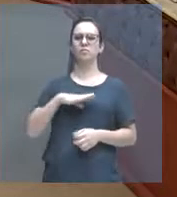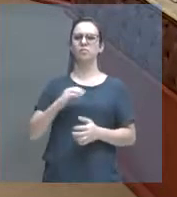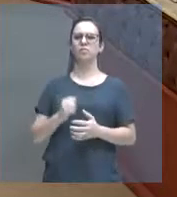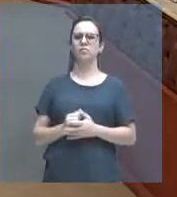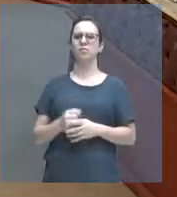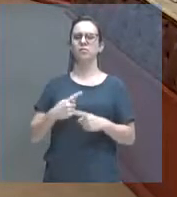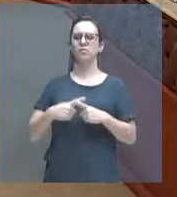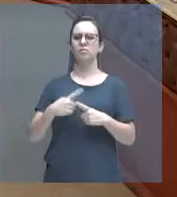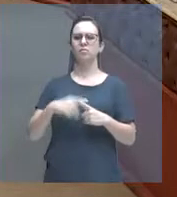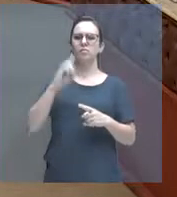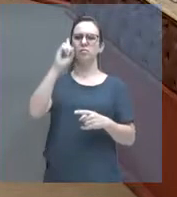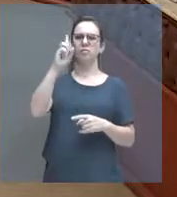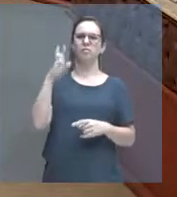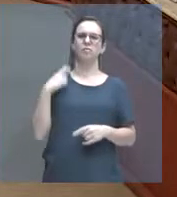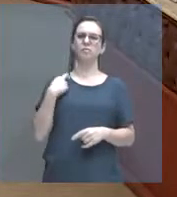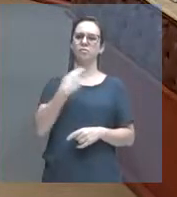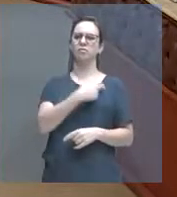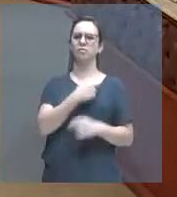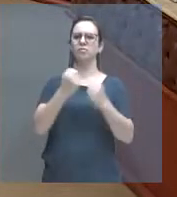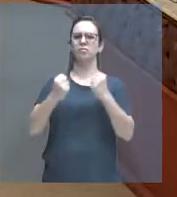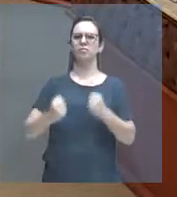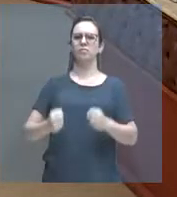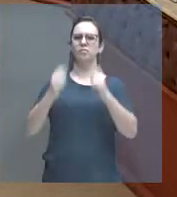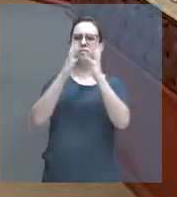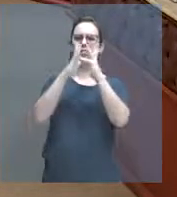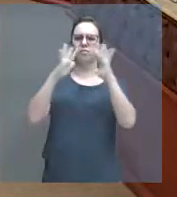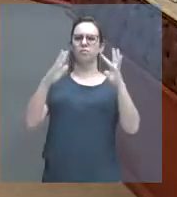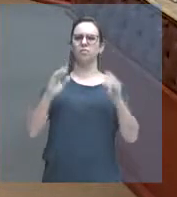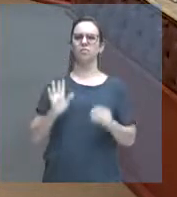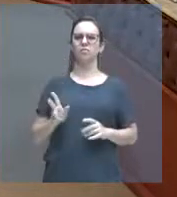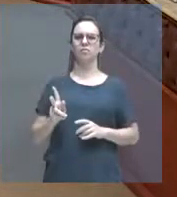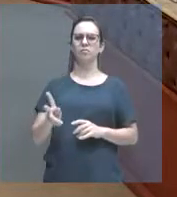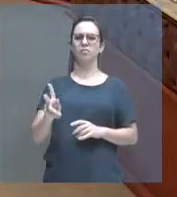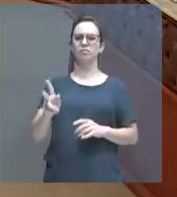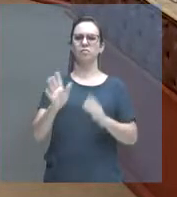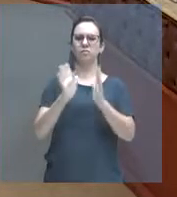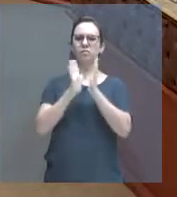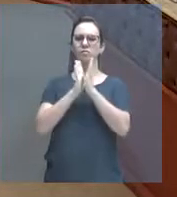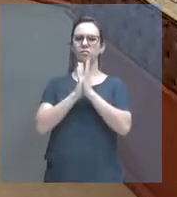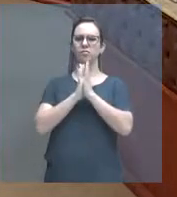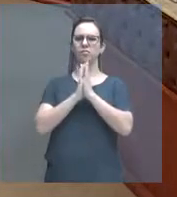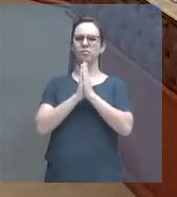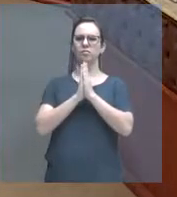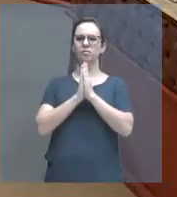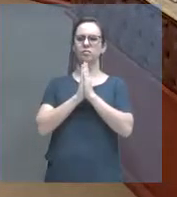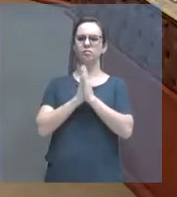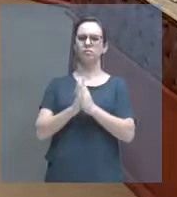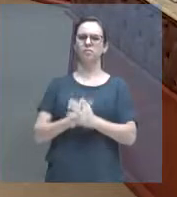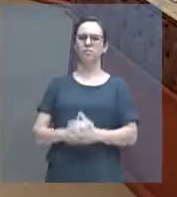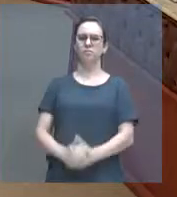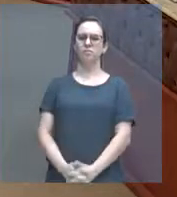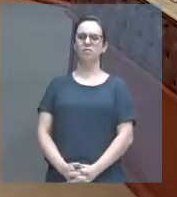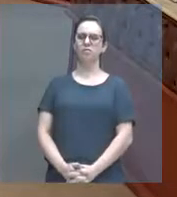mal, porque teu é o reino, o poder e a glória para sempre. Assim